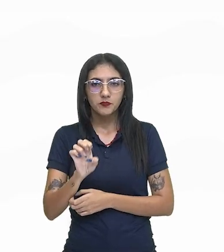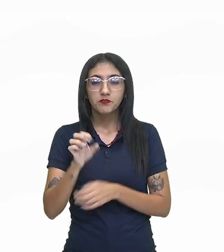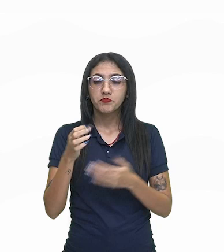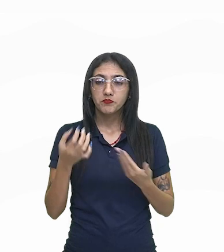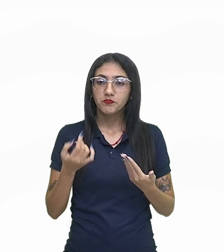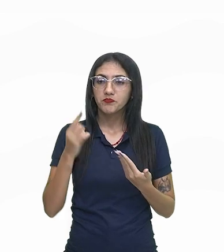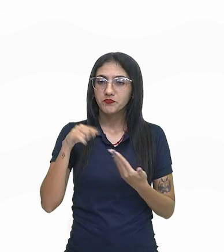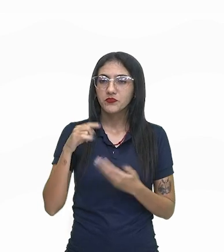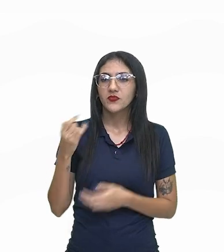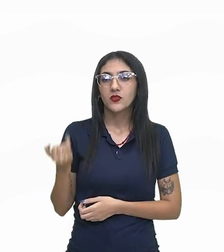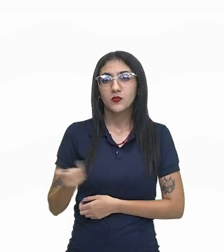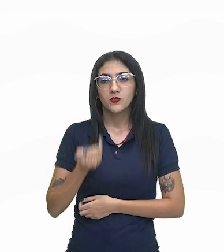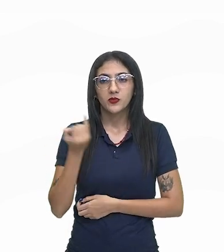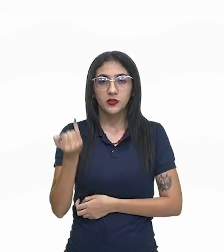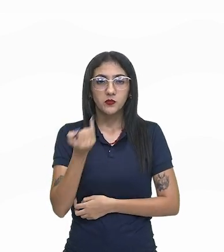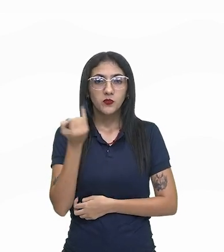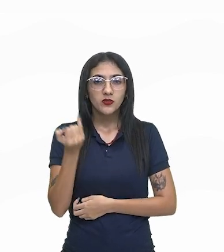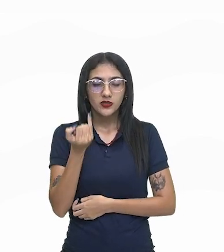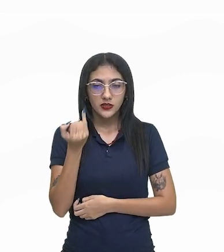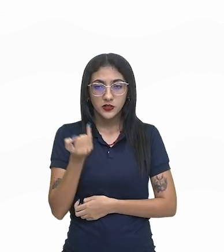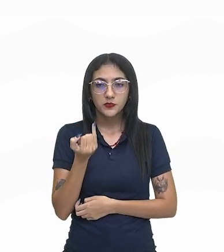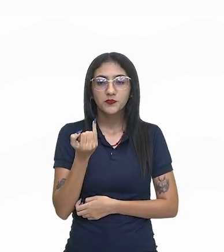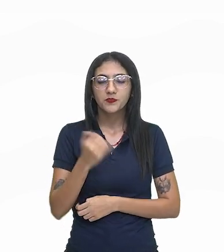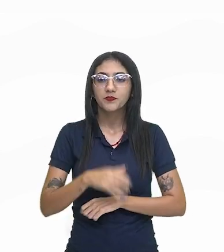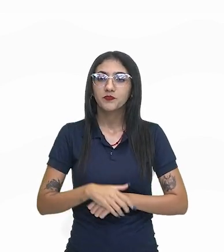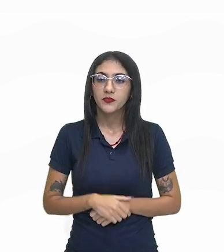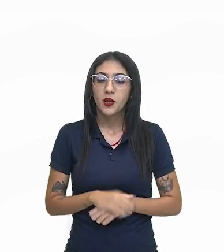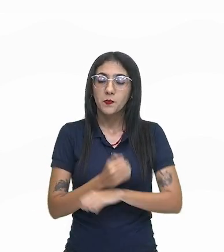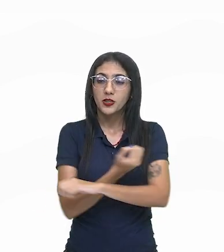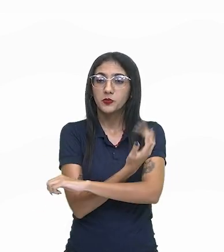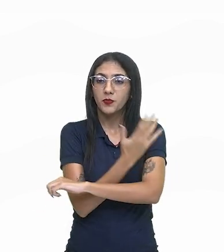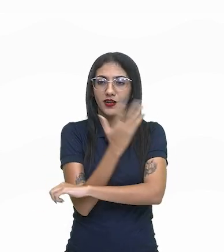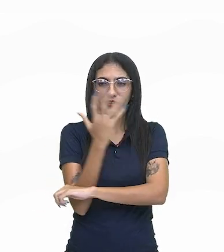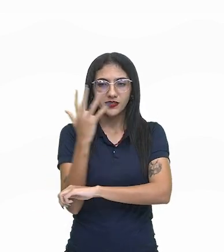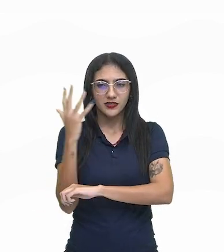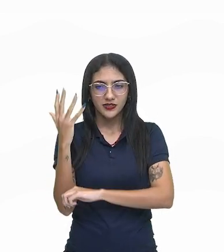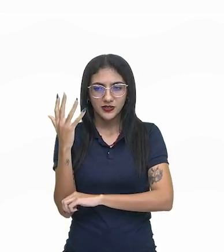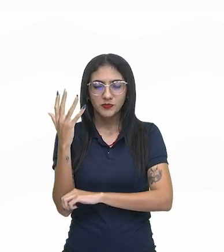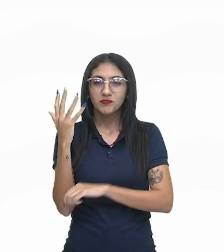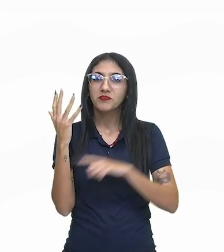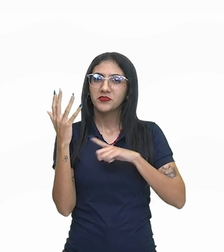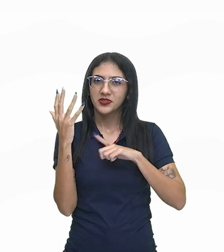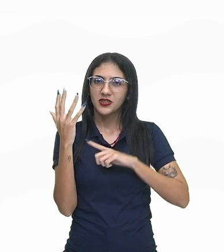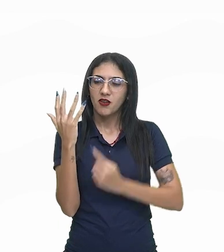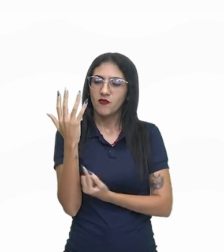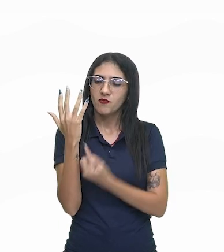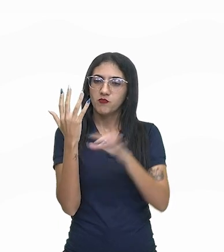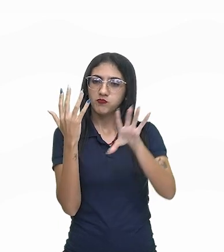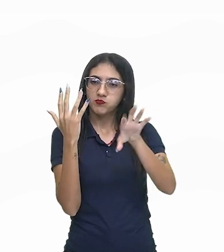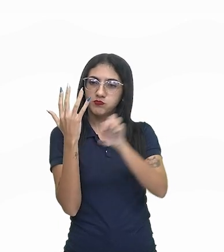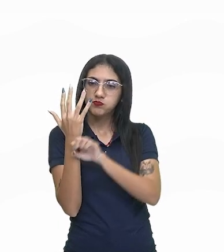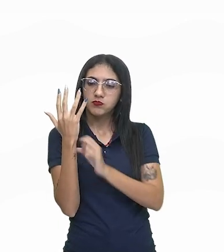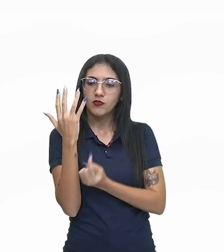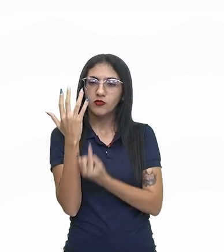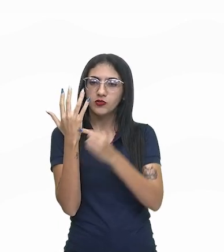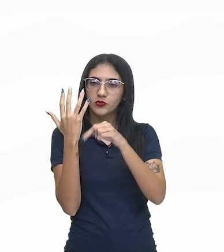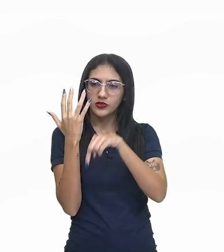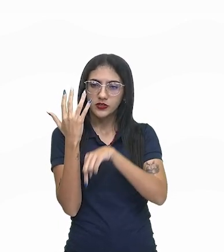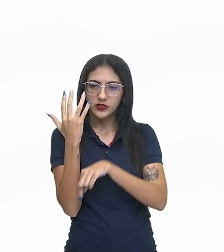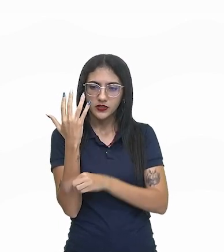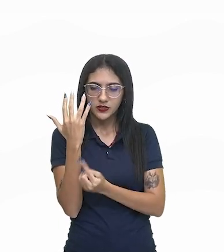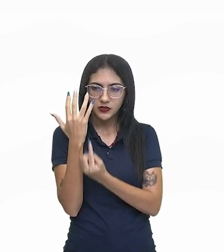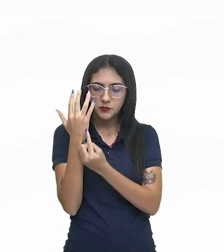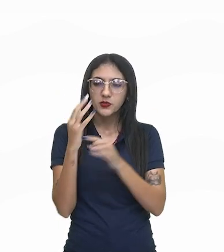metabólico importantíssimo, tanto para as plantas, né, que fazem a fotossíntese, como para as algas, e também